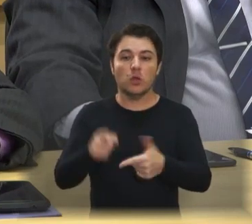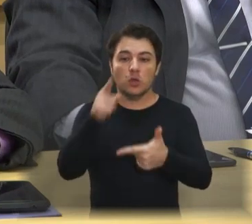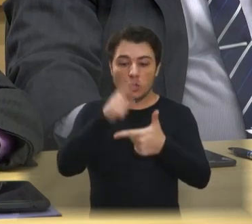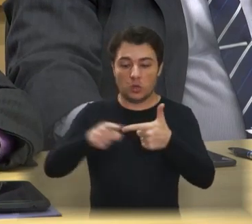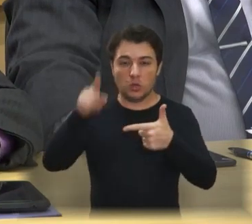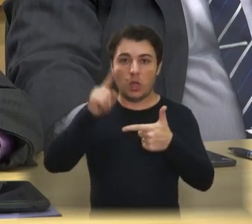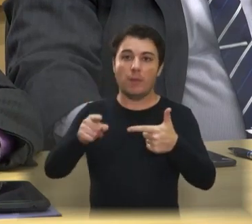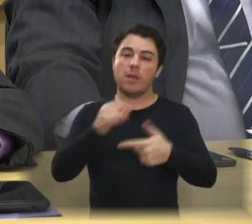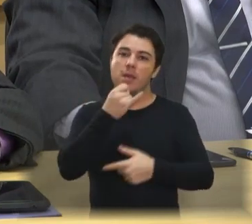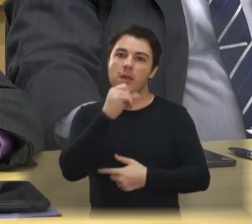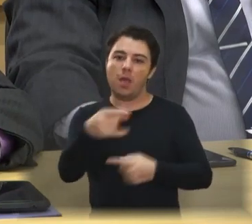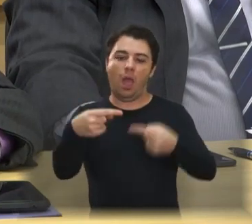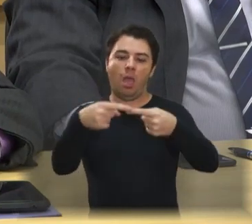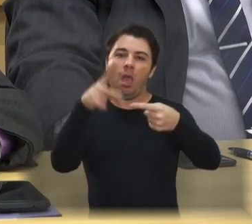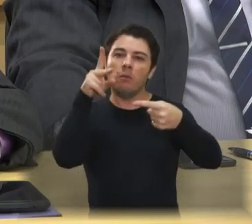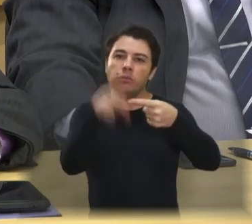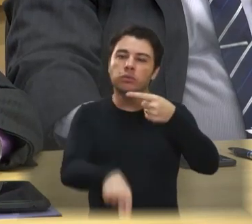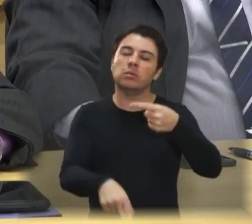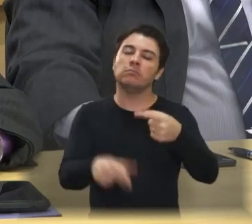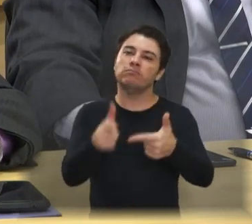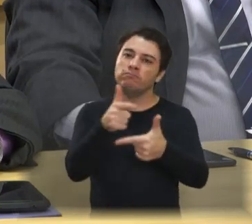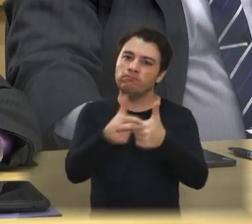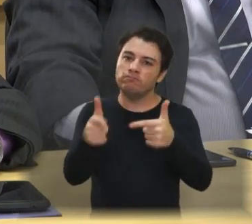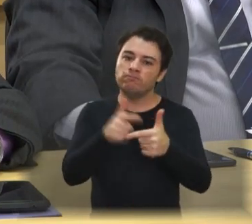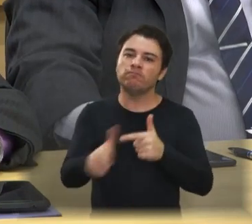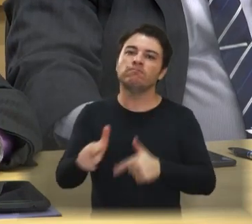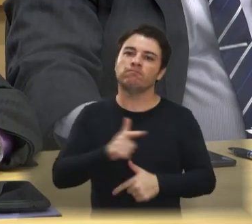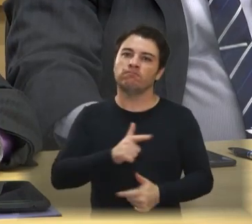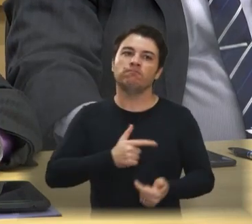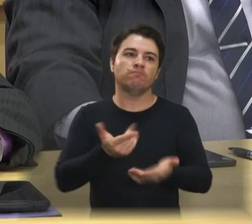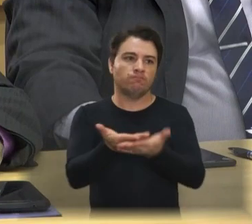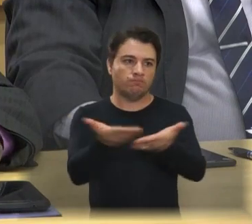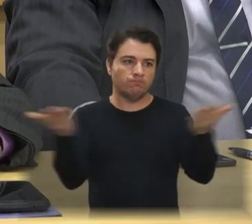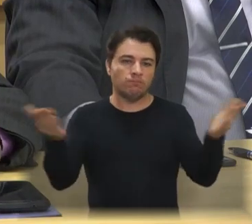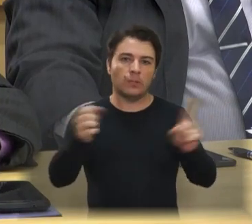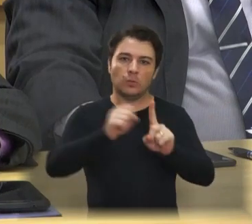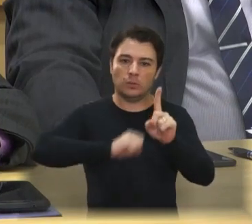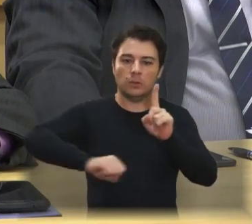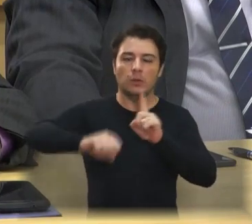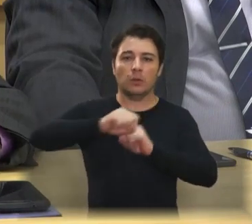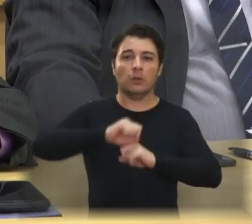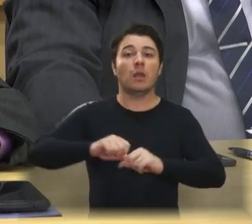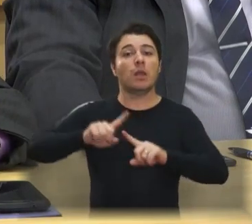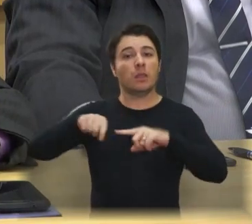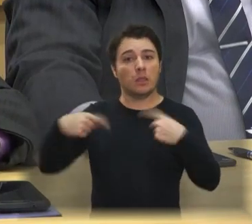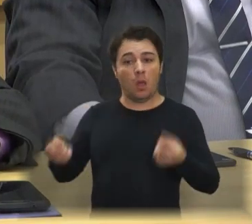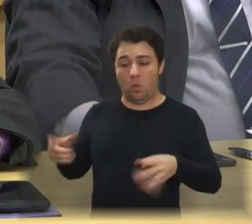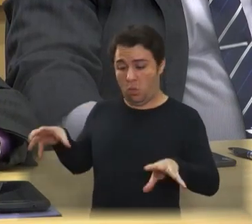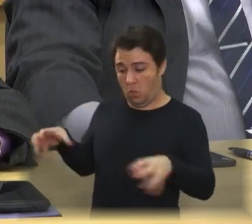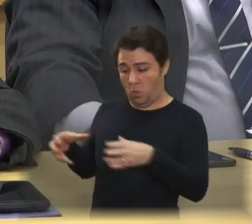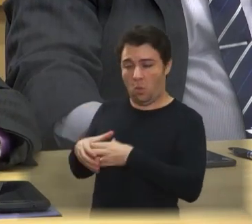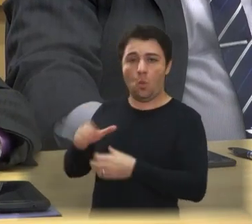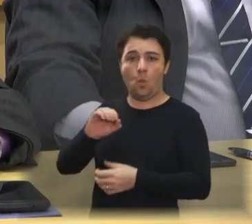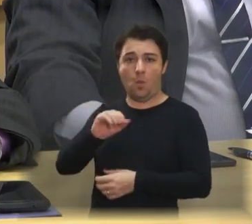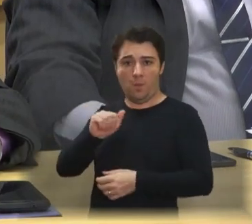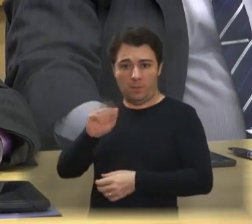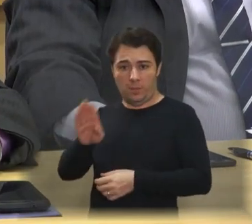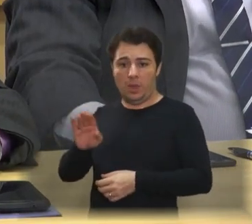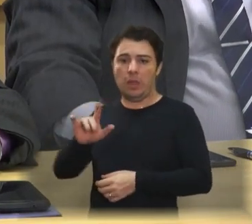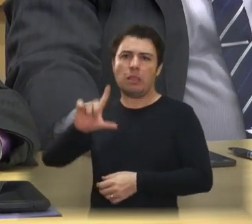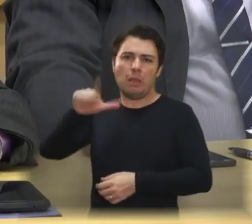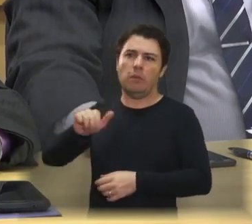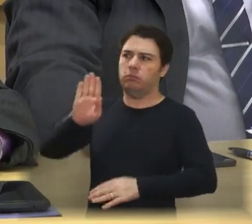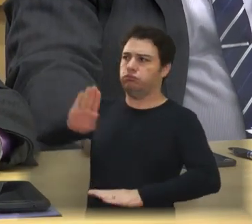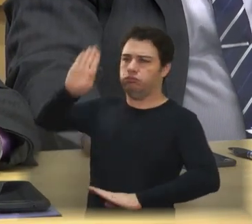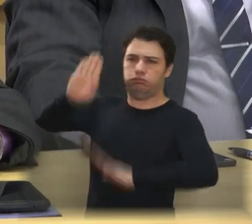questão da interrupção que sempre causa muito problema para a sociedade pois a comissão os membros individualmente na